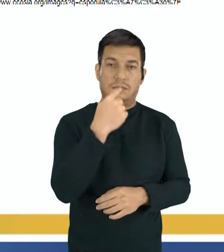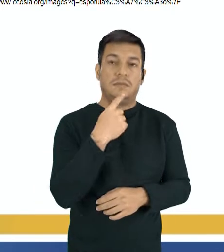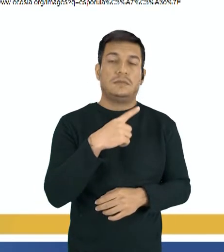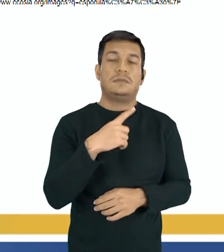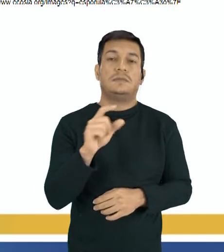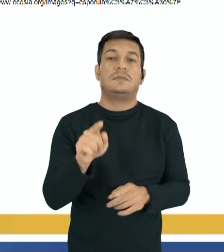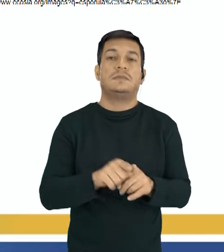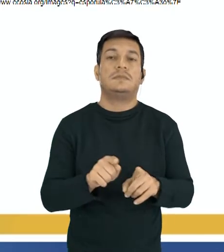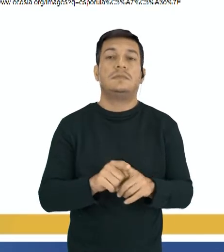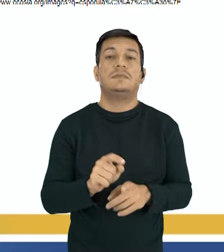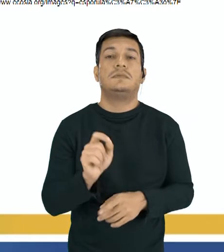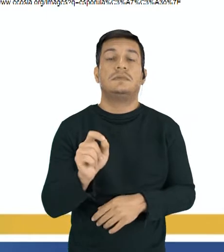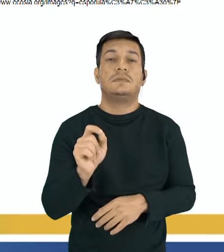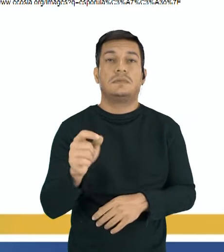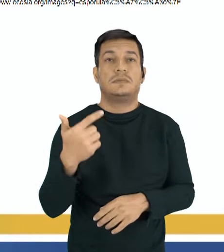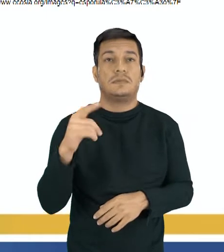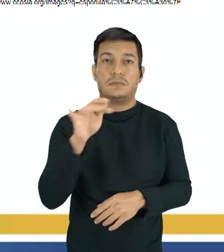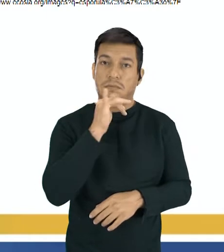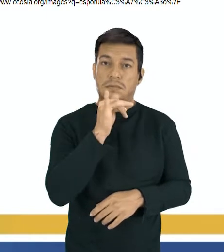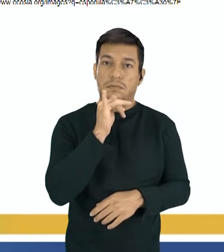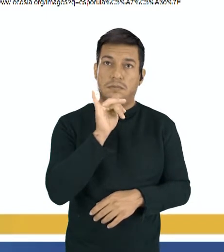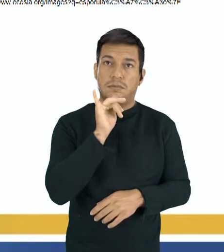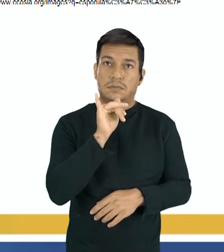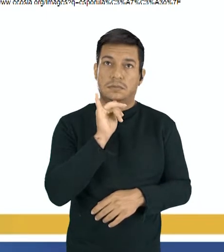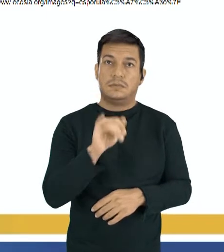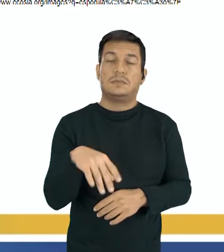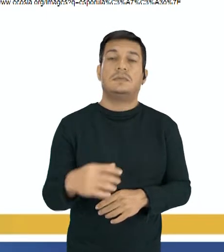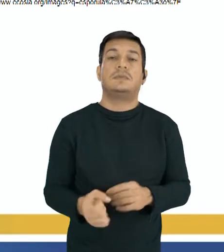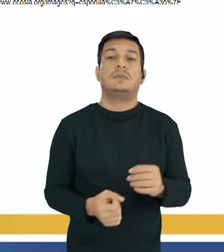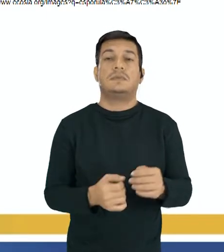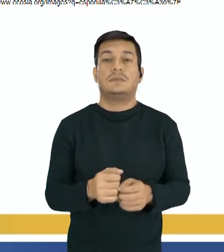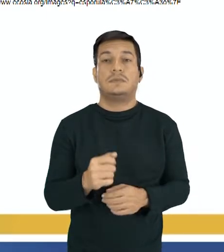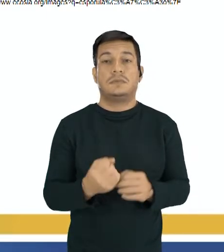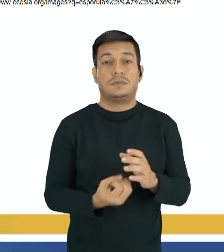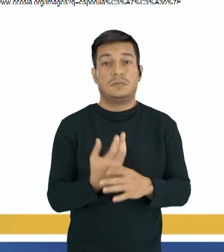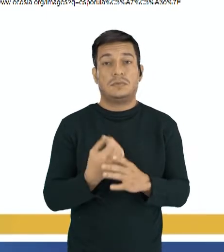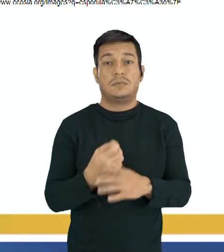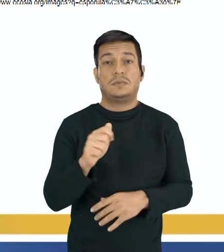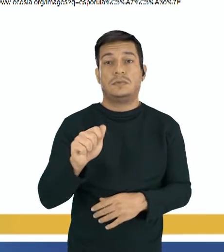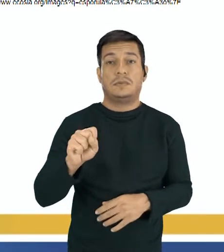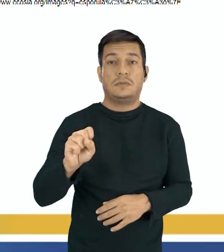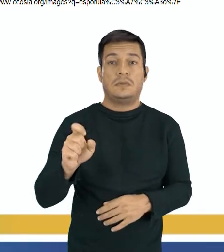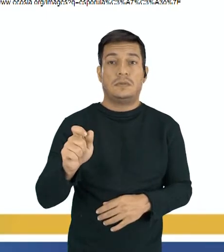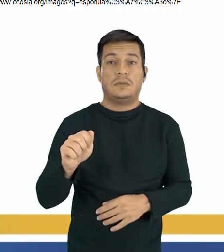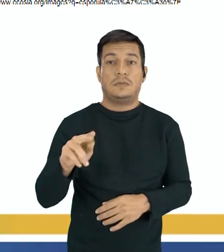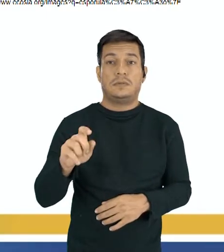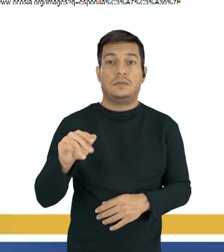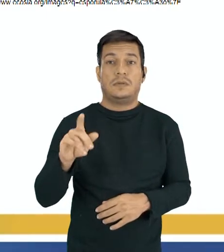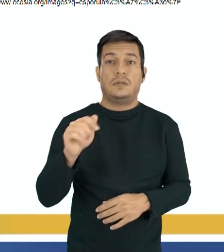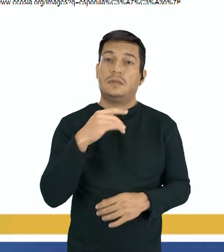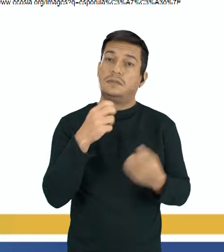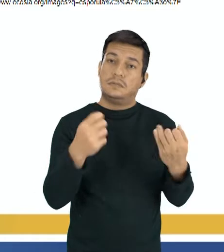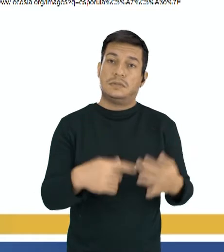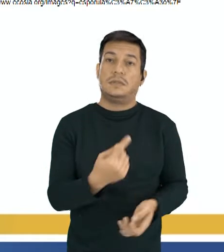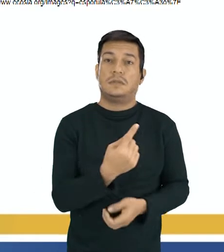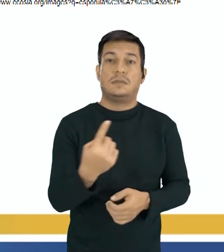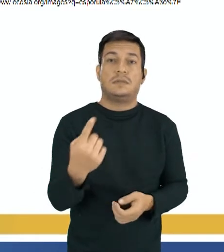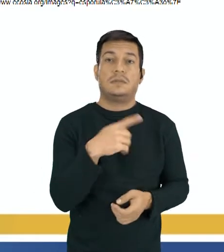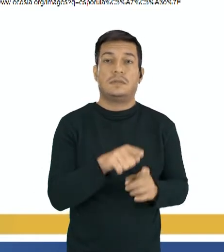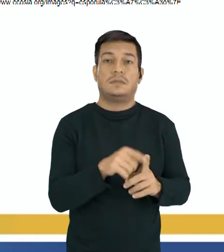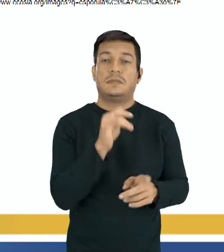nós observamos aqui outros exemplos de reprodução assexuada. Nós vamos falar um pouquinho sobre cada uma delas